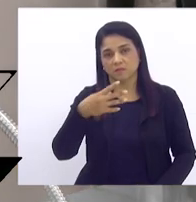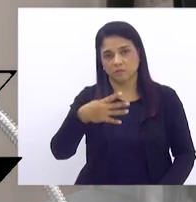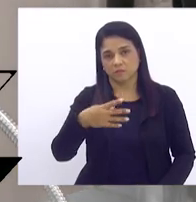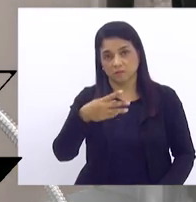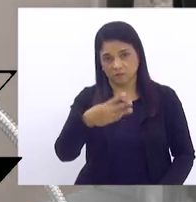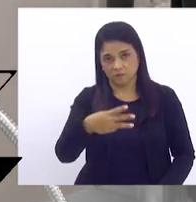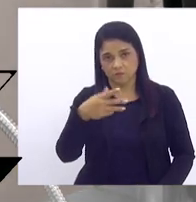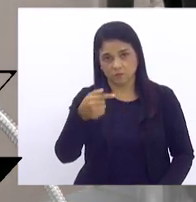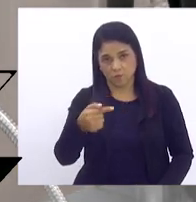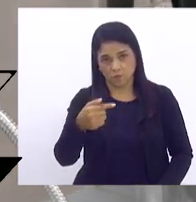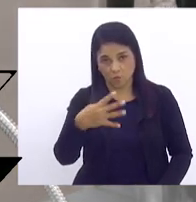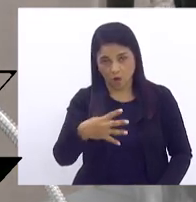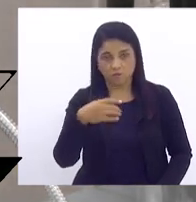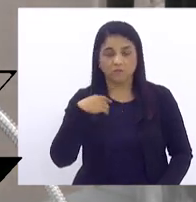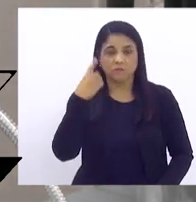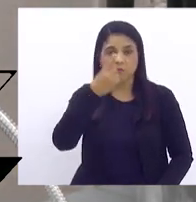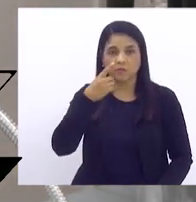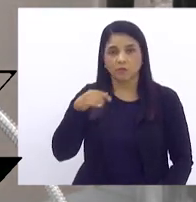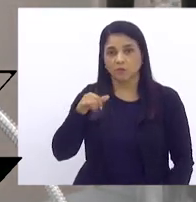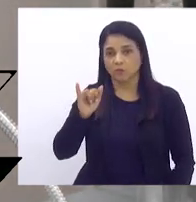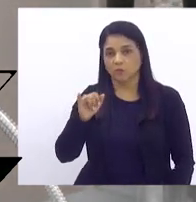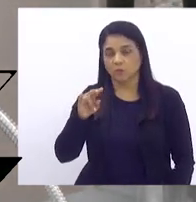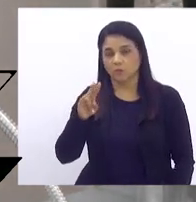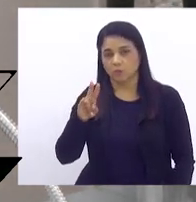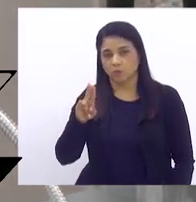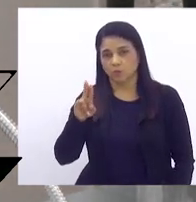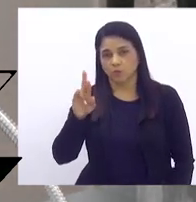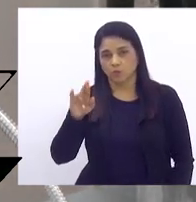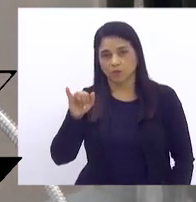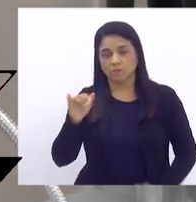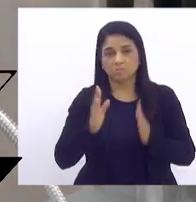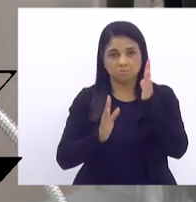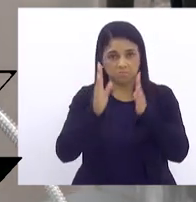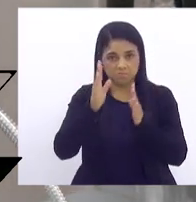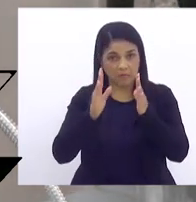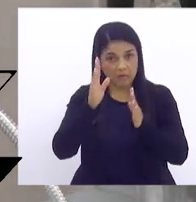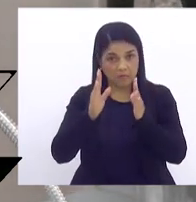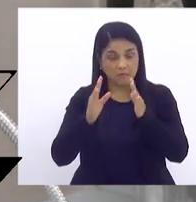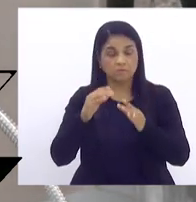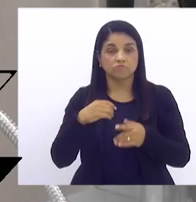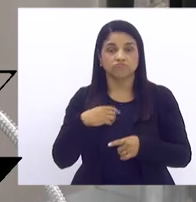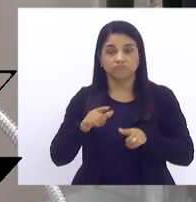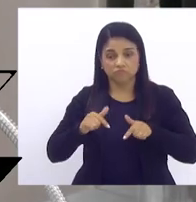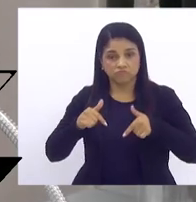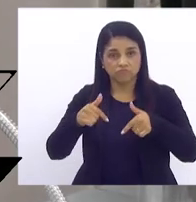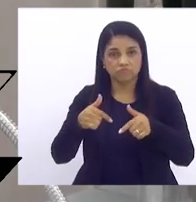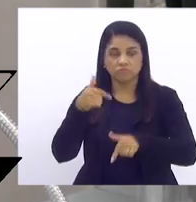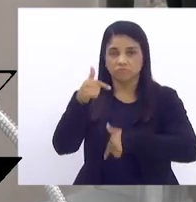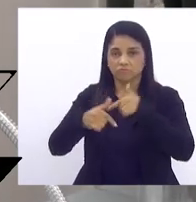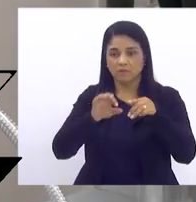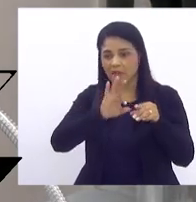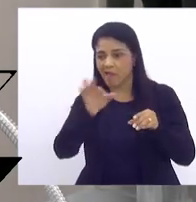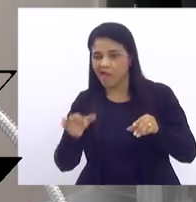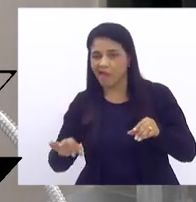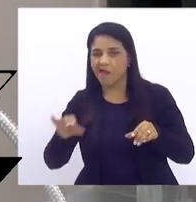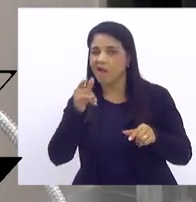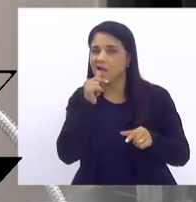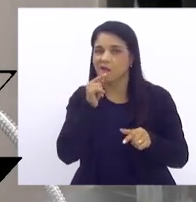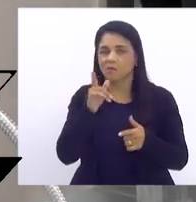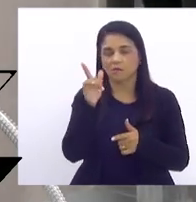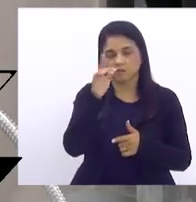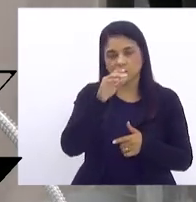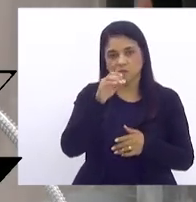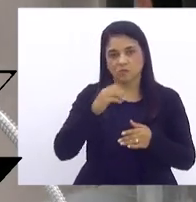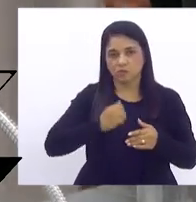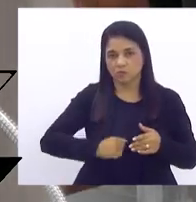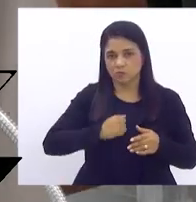autoria do deputado Yuri, que estabelece o prazo máximo para restabelecimento dos serviços públicos de água, esgoto e energia elétrica após interrupção por